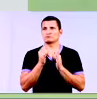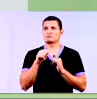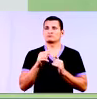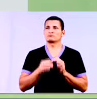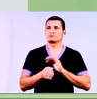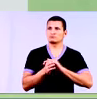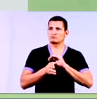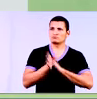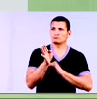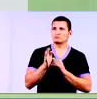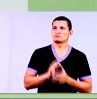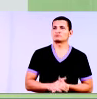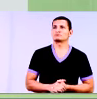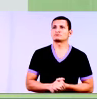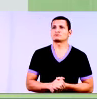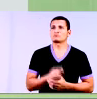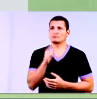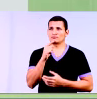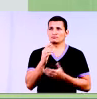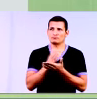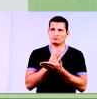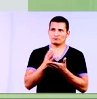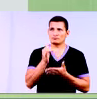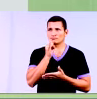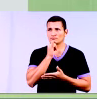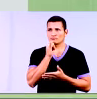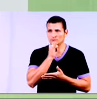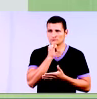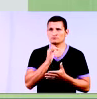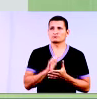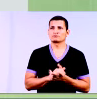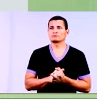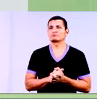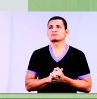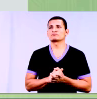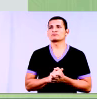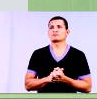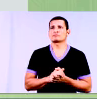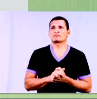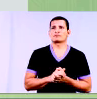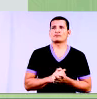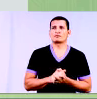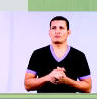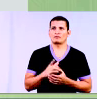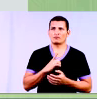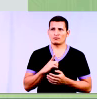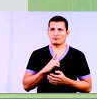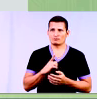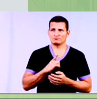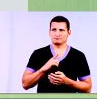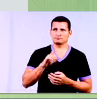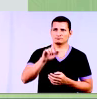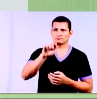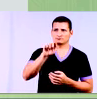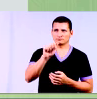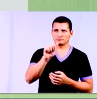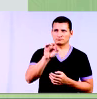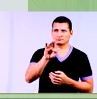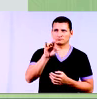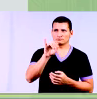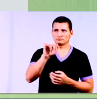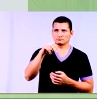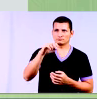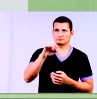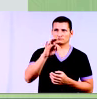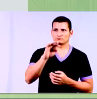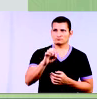saída. Aqui a gente pode visualizar, só para efeito de ilustração. Aqui a gente tem um gabinete, né? Aqui não tem um computador, essa caixa